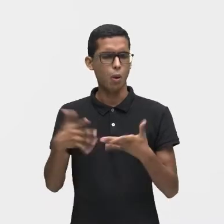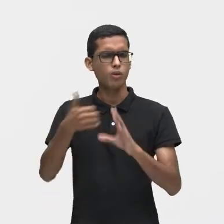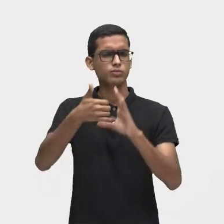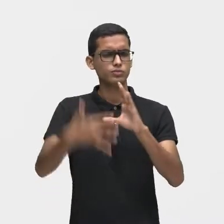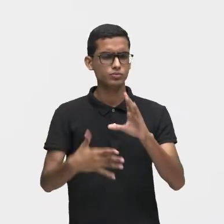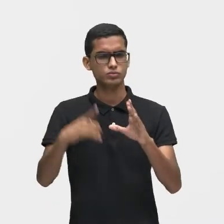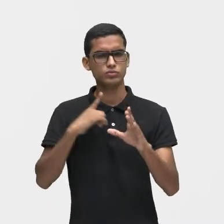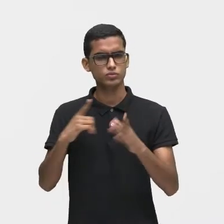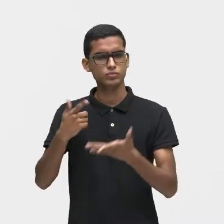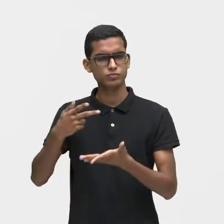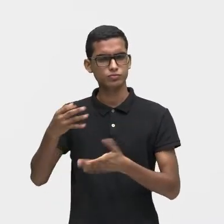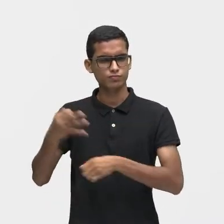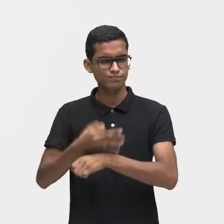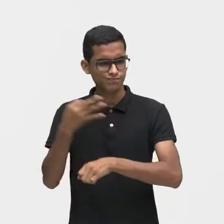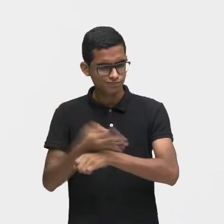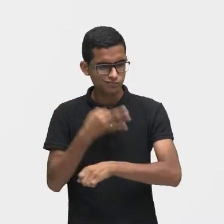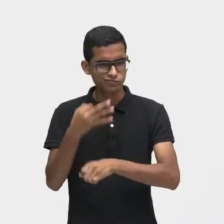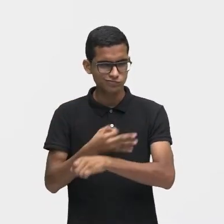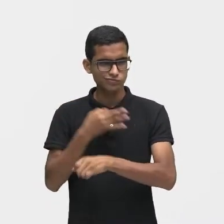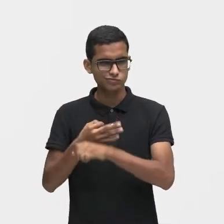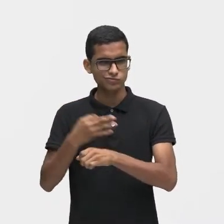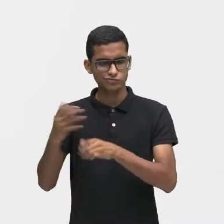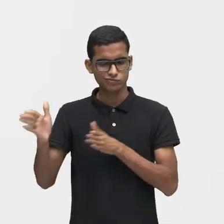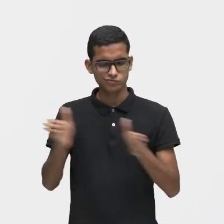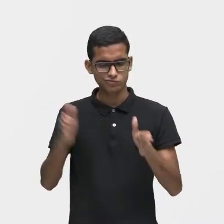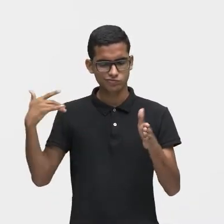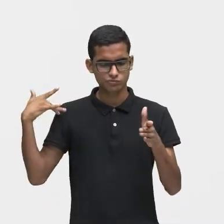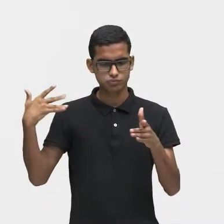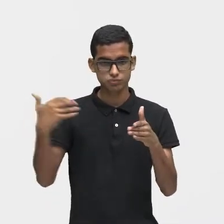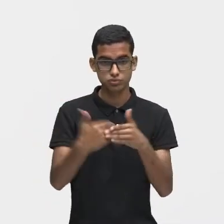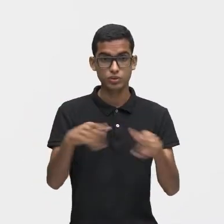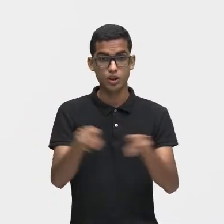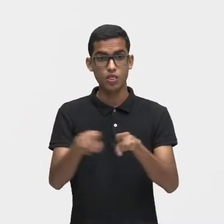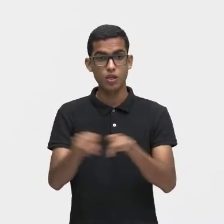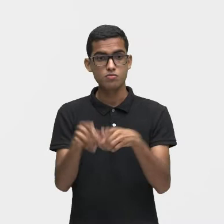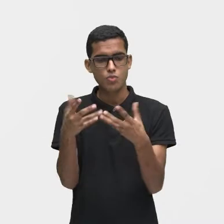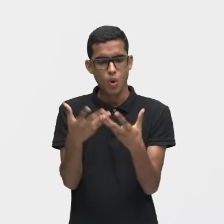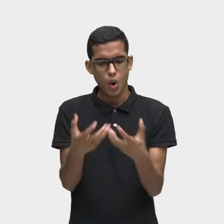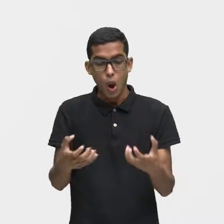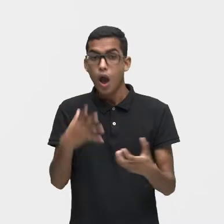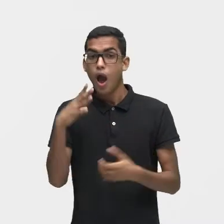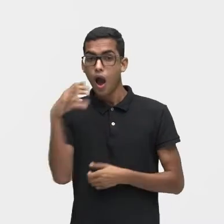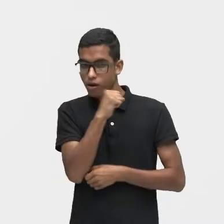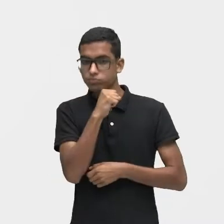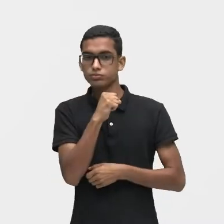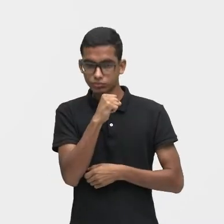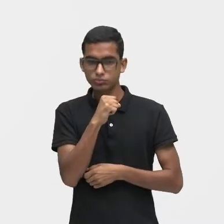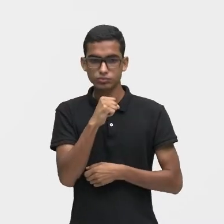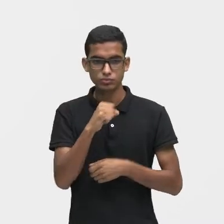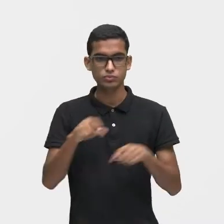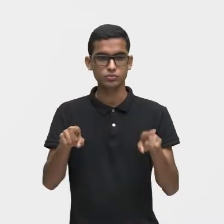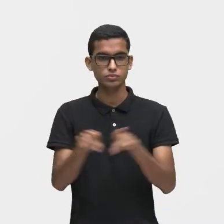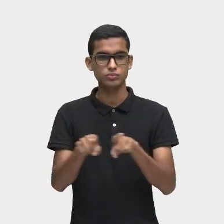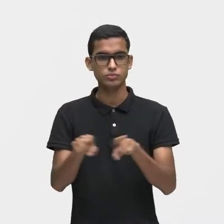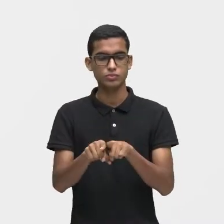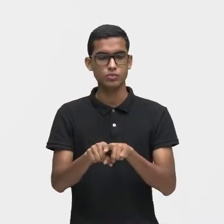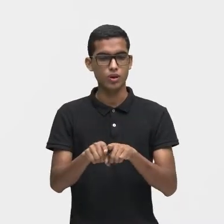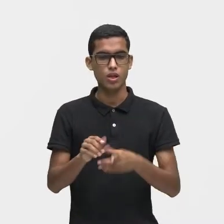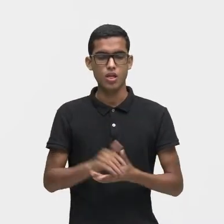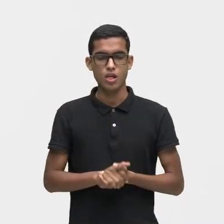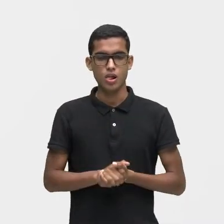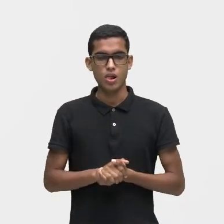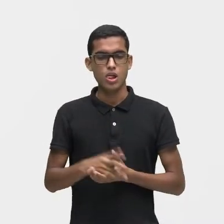resistente à ação do tempo, sua secagem é rápida, o que não permite a mistura das cores no suporte, então você não